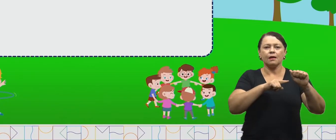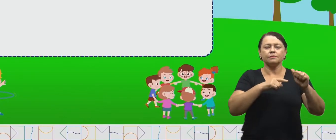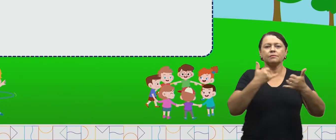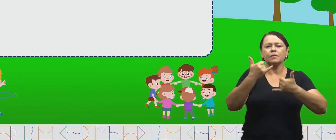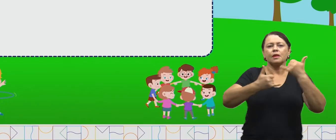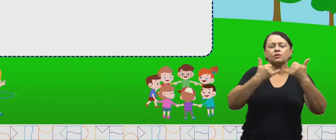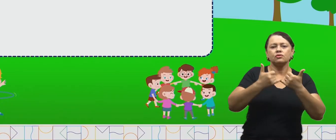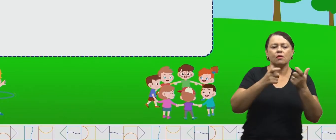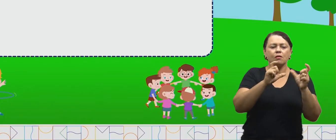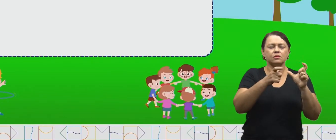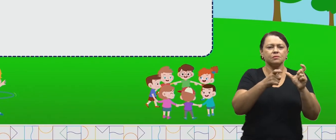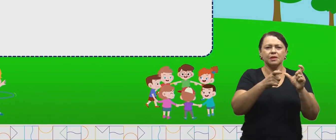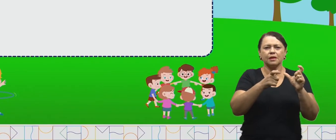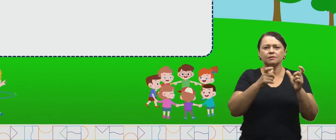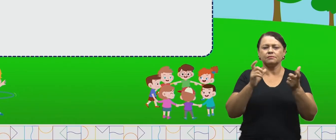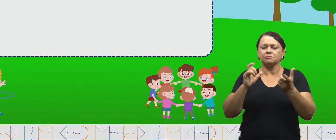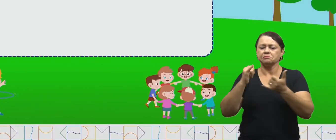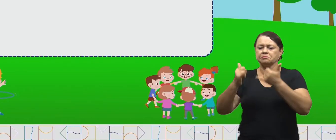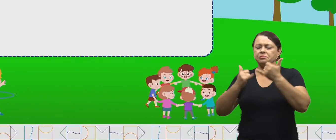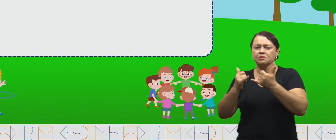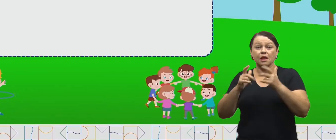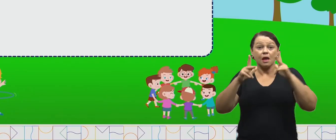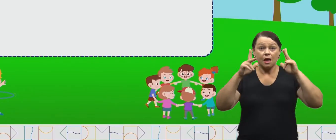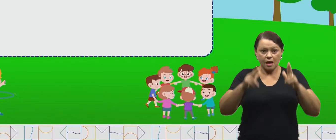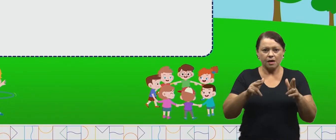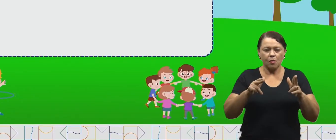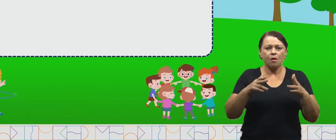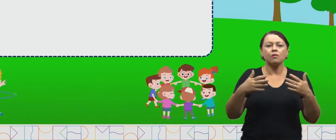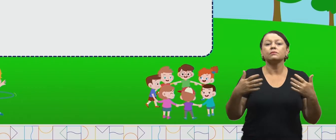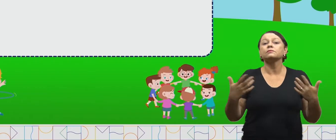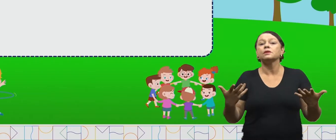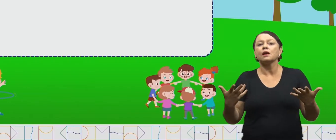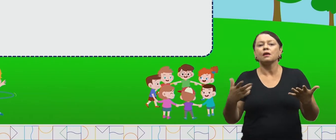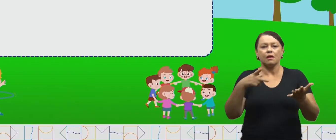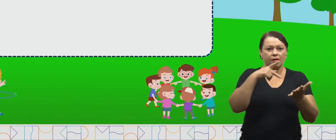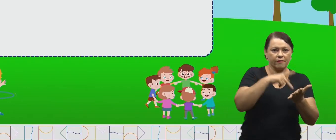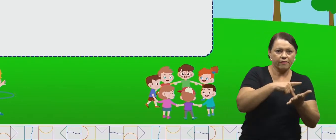mesma coisa. E aí, essa afirmativa é verdade ou é falsa?